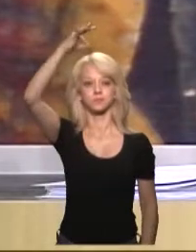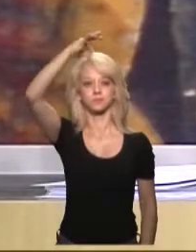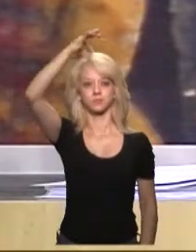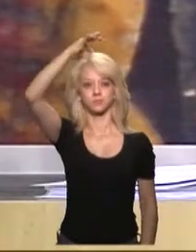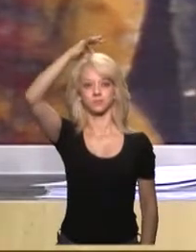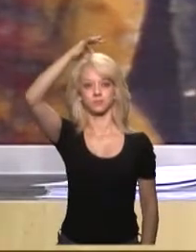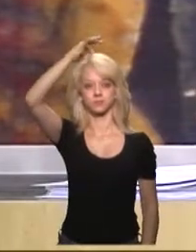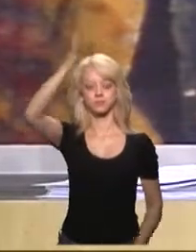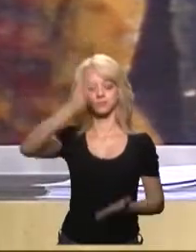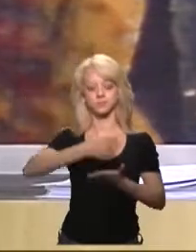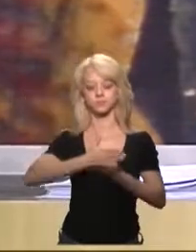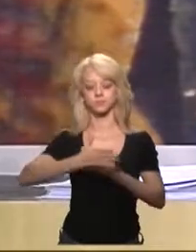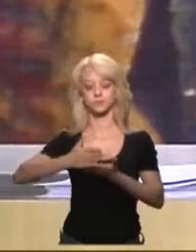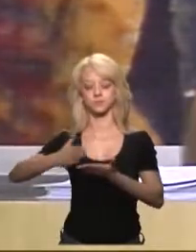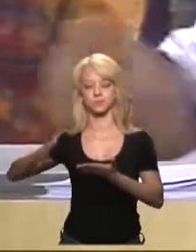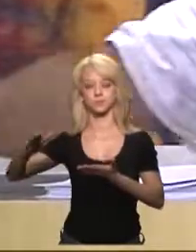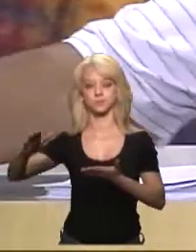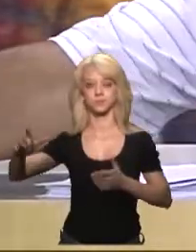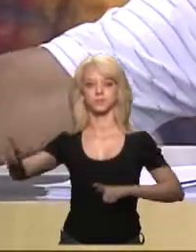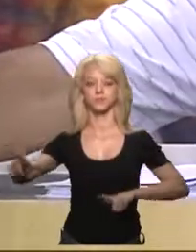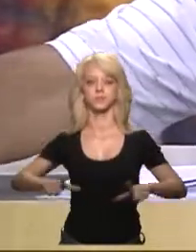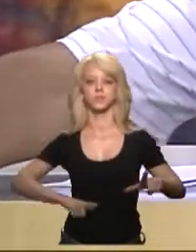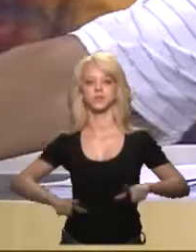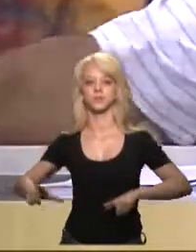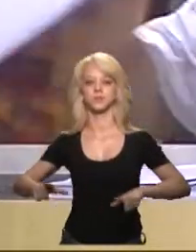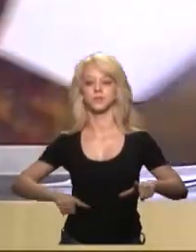iniciamos os nossos trabalhos.